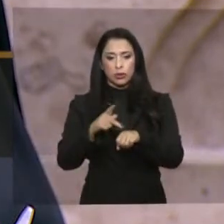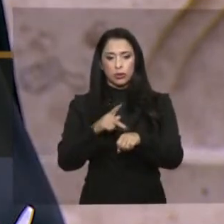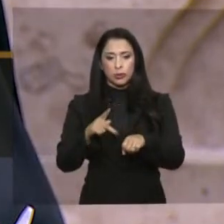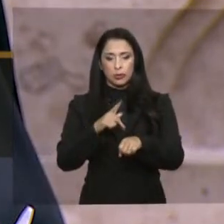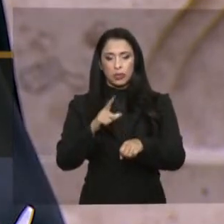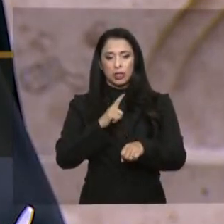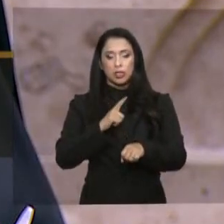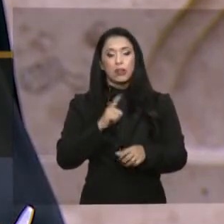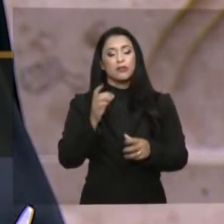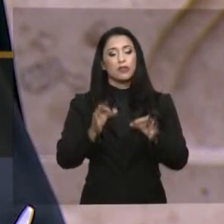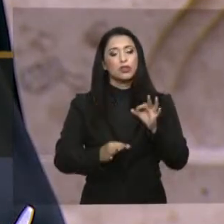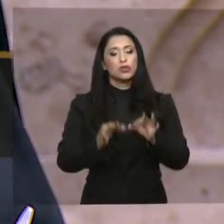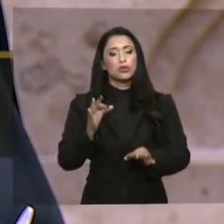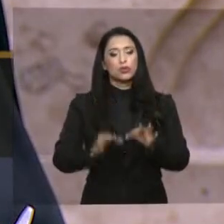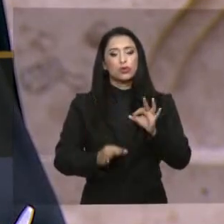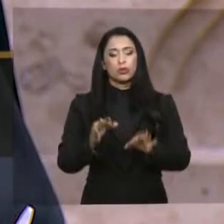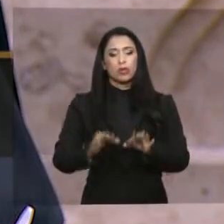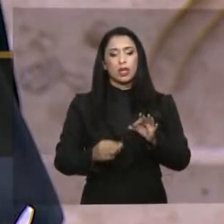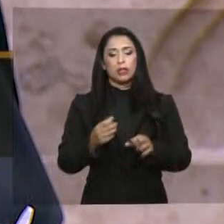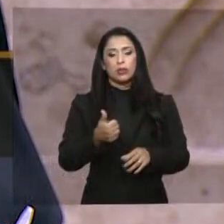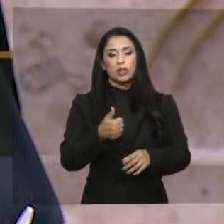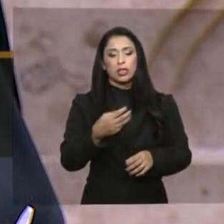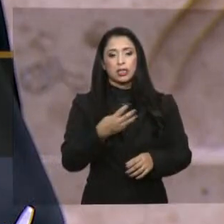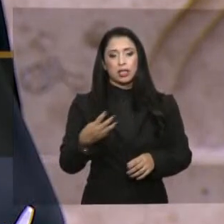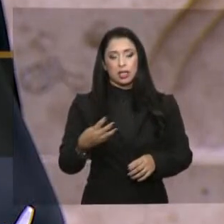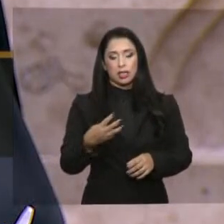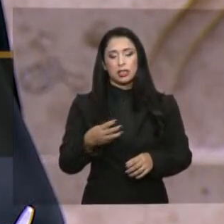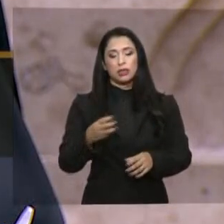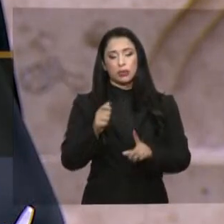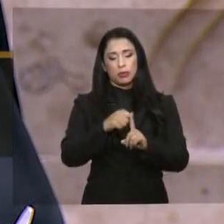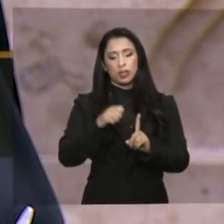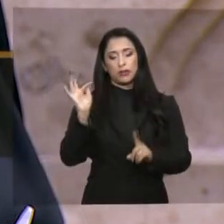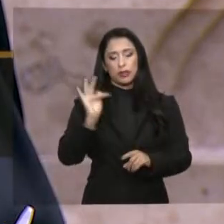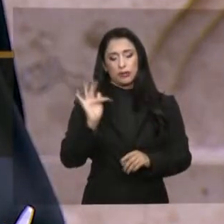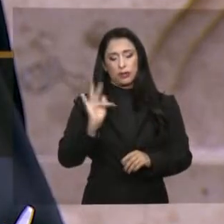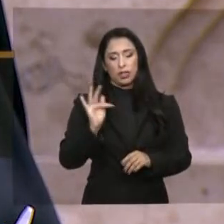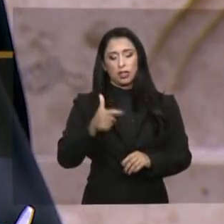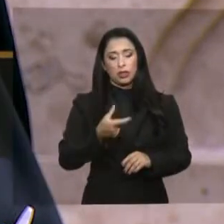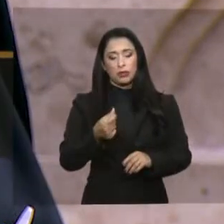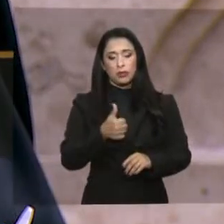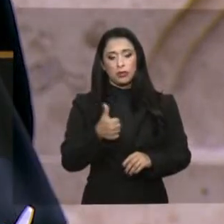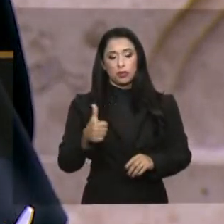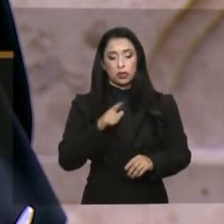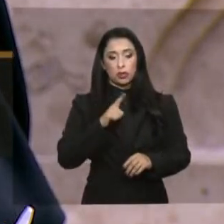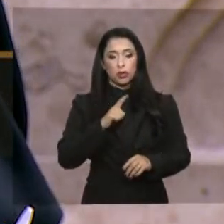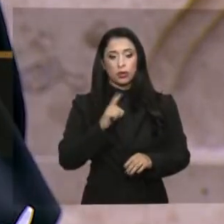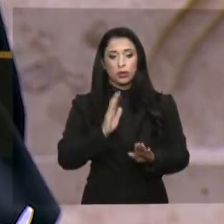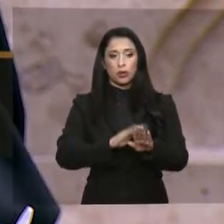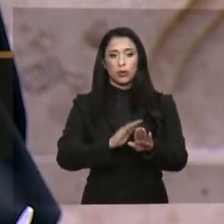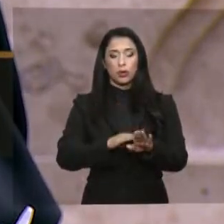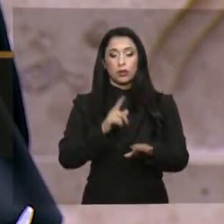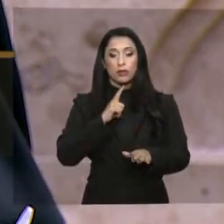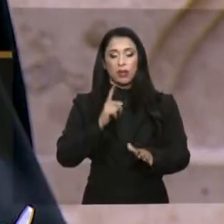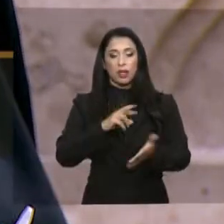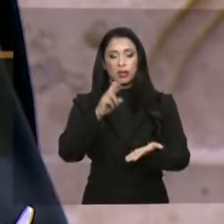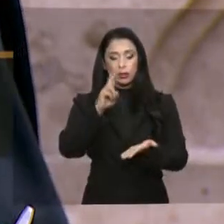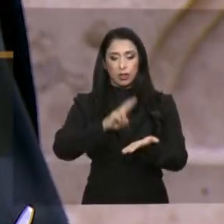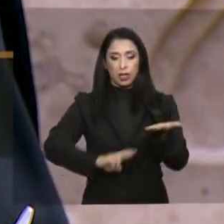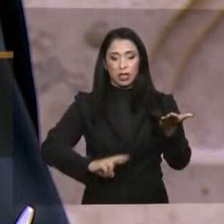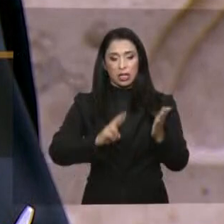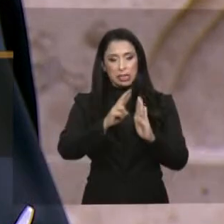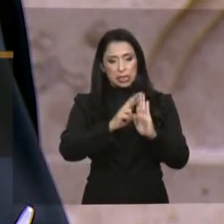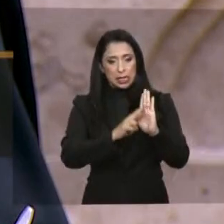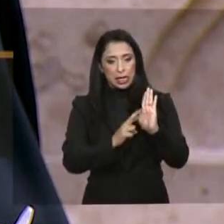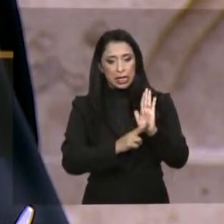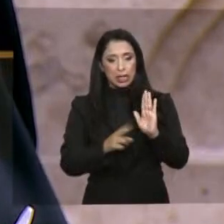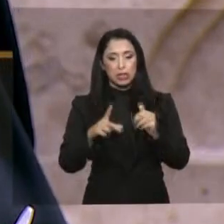em 13 de fevereiro de 2021. Na inicial, o autor sustenta a inaplicabilidade da regra de empate prevista